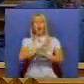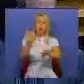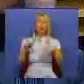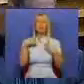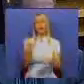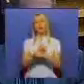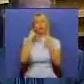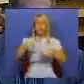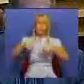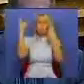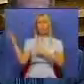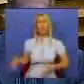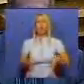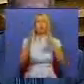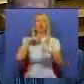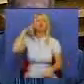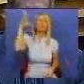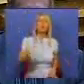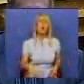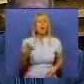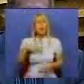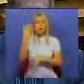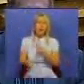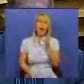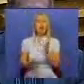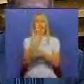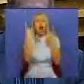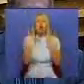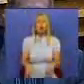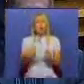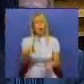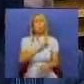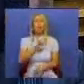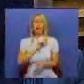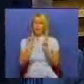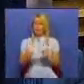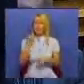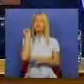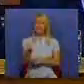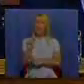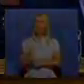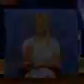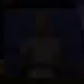público das estradas de Portugal e querer criar um aeropólio privado. Terminou o seu tempo. Isso, sim, é um novo ciclo.